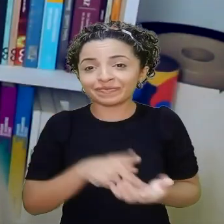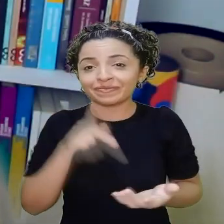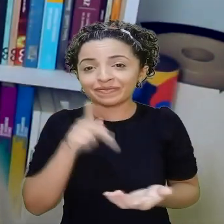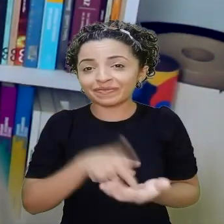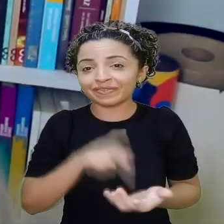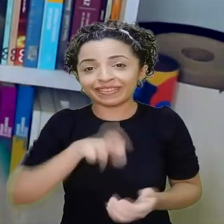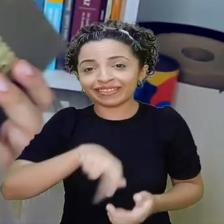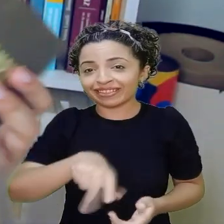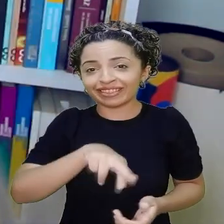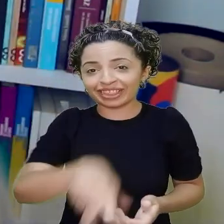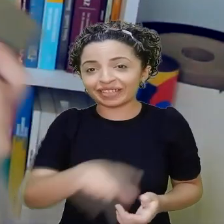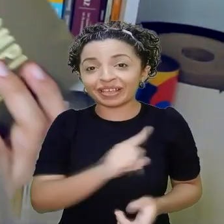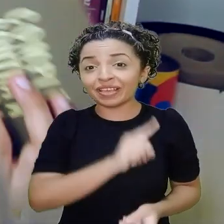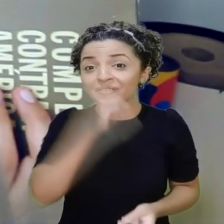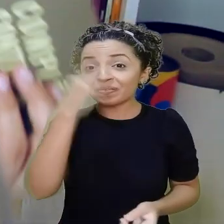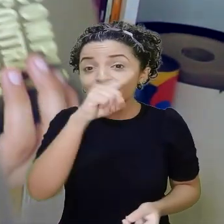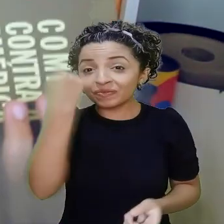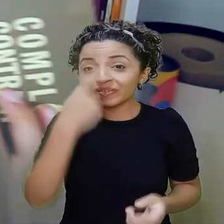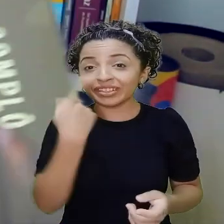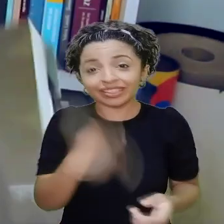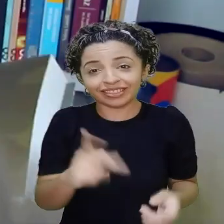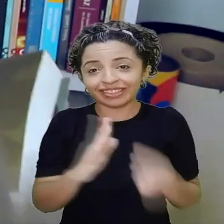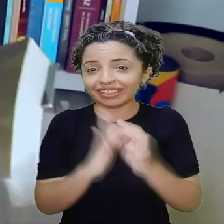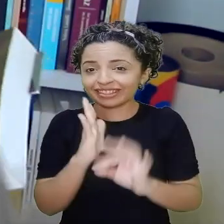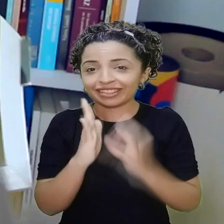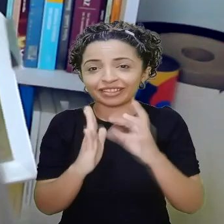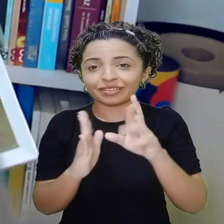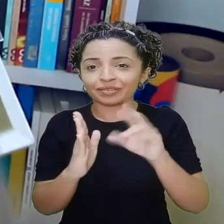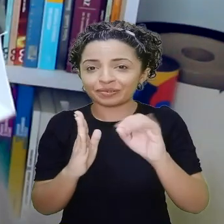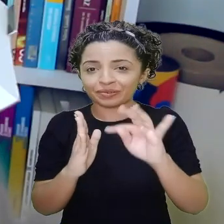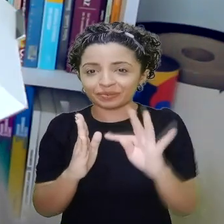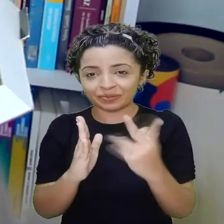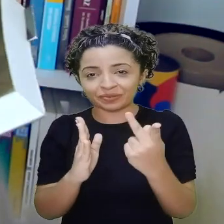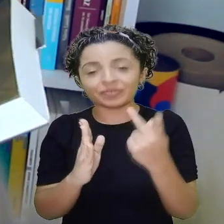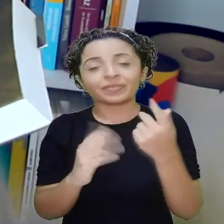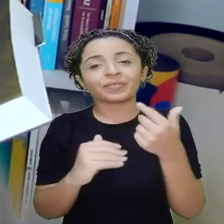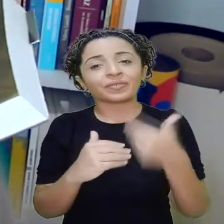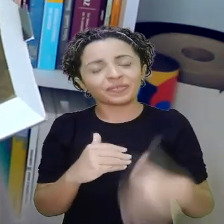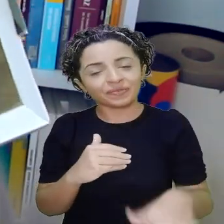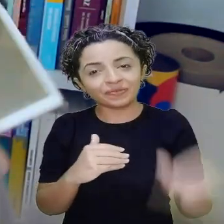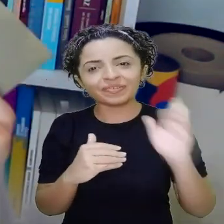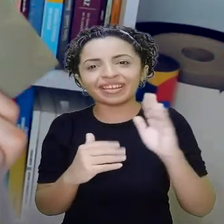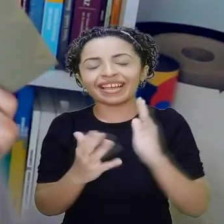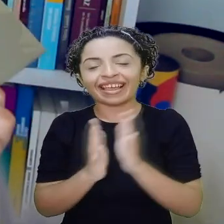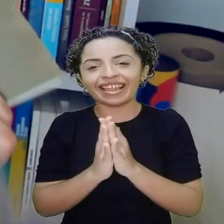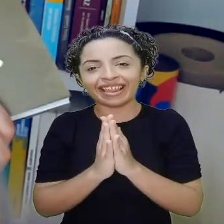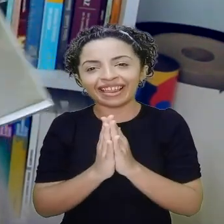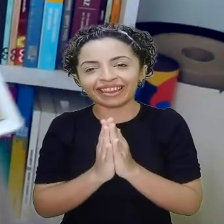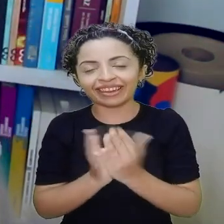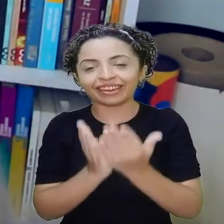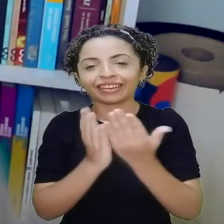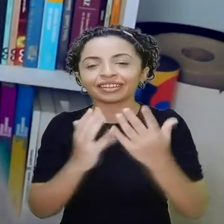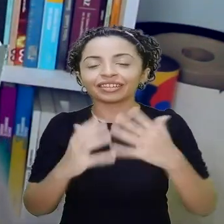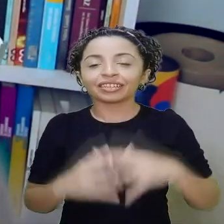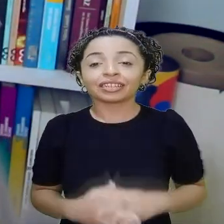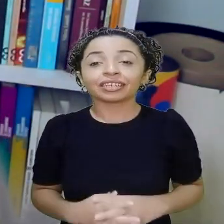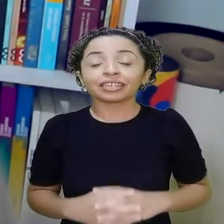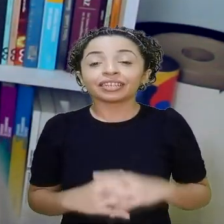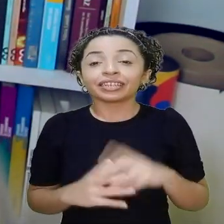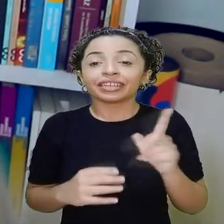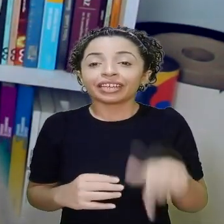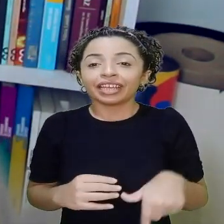criança vivendo esse momento que na realidade nunca existiu. Tudo faz parte da mente genial e inventiva do Philip